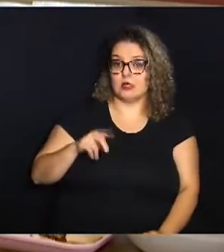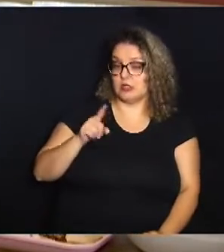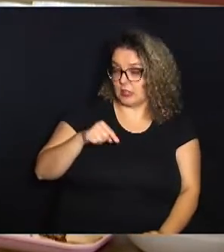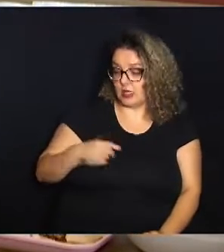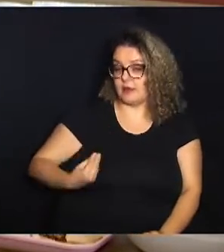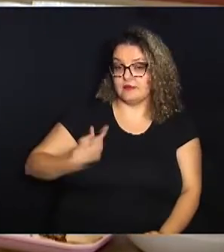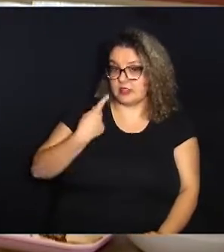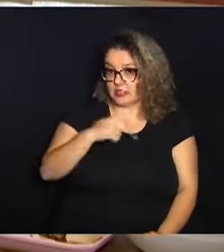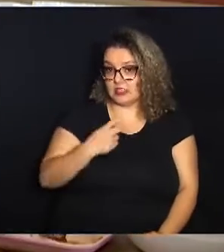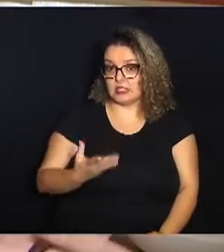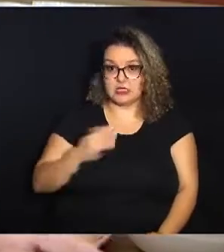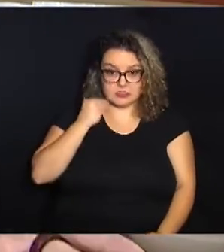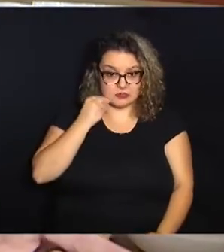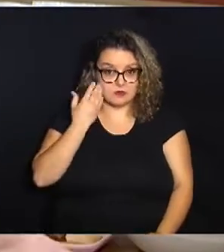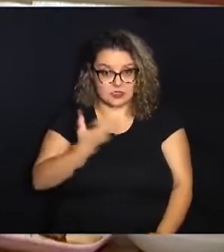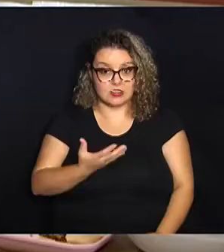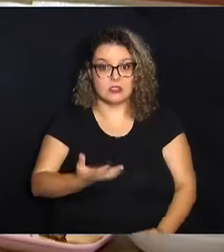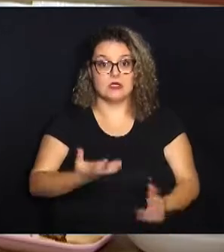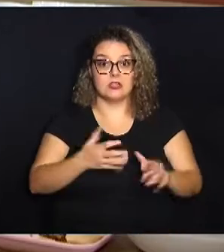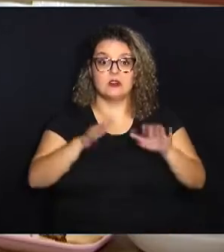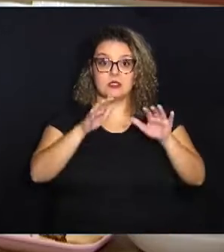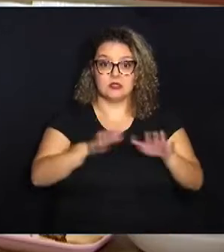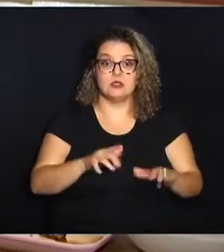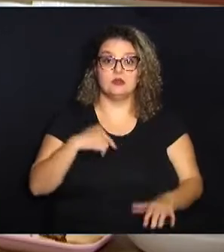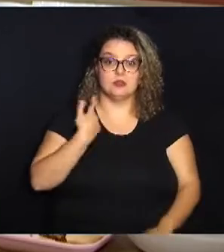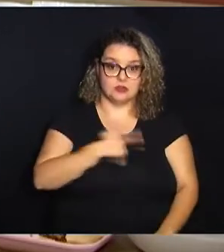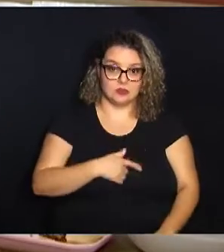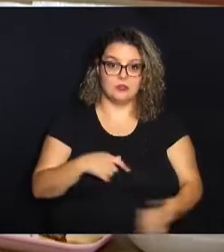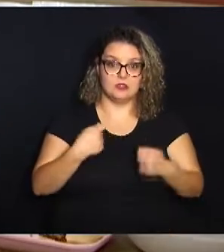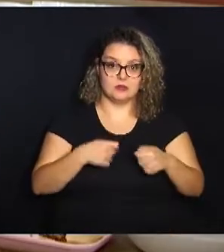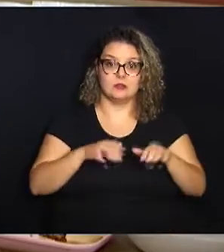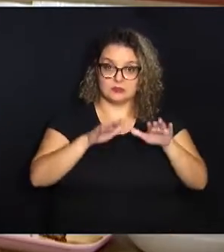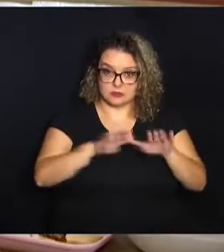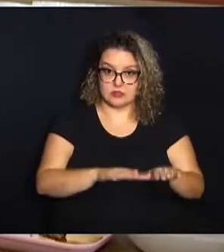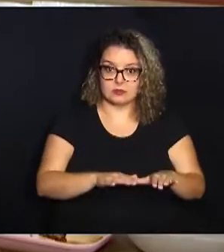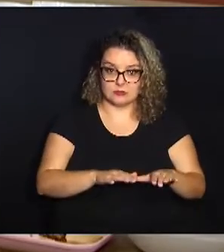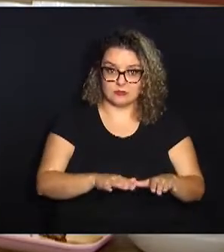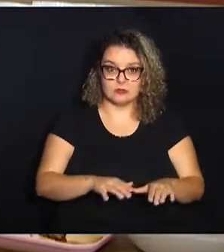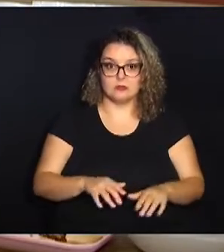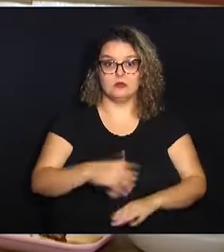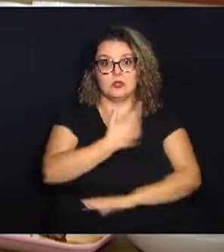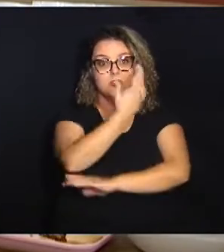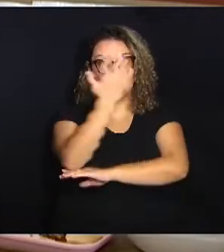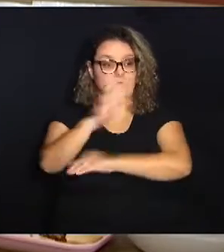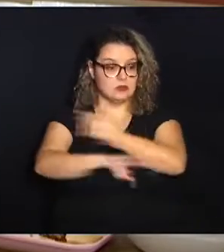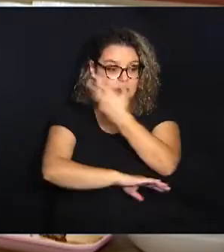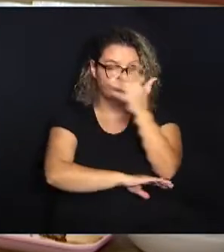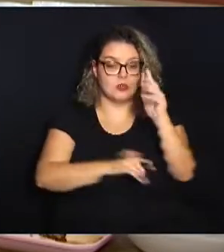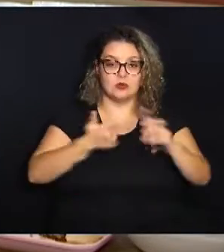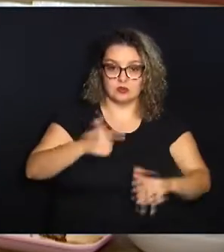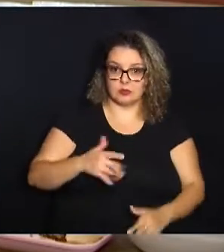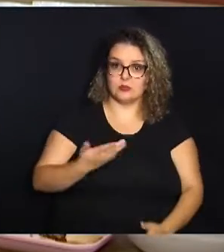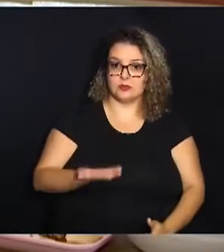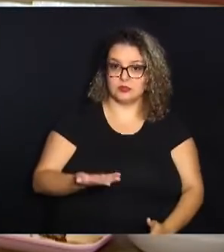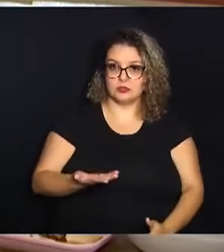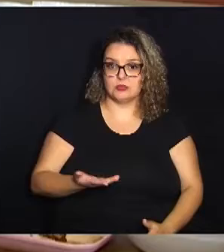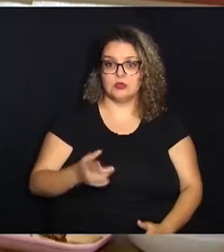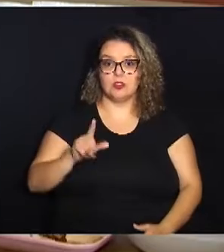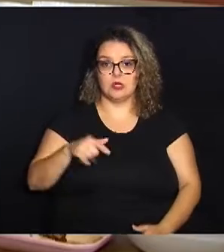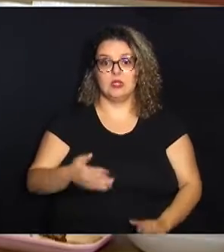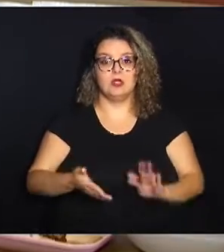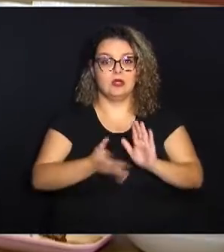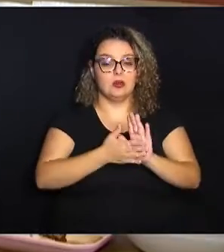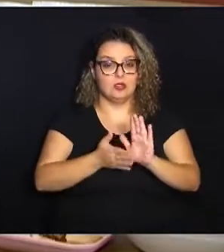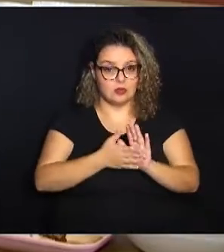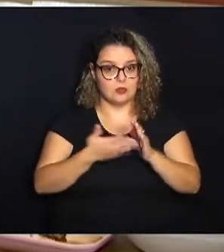deles, né? Eles querem ficar e nós precisamos que eles fiquem para manter a floresta em pé. Então, este é o que é o nosso